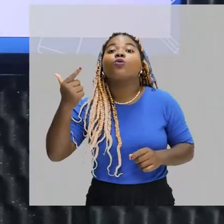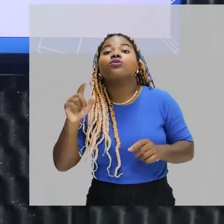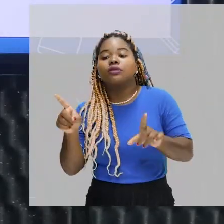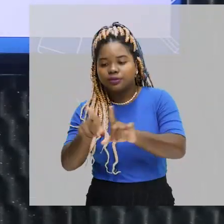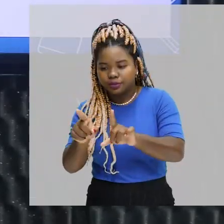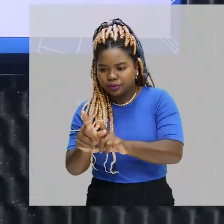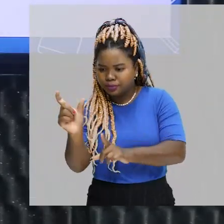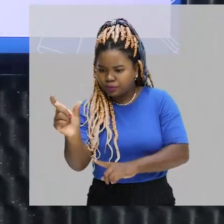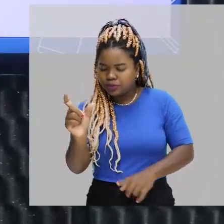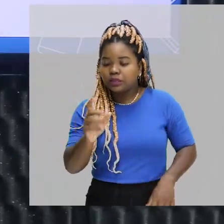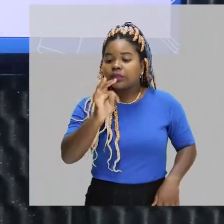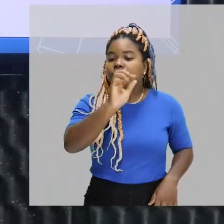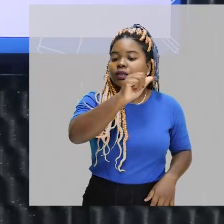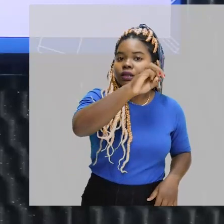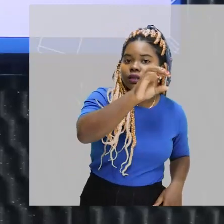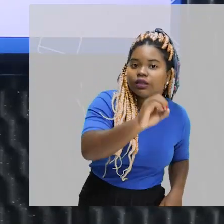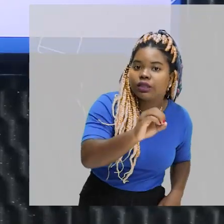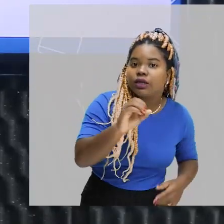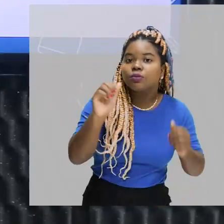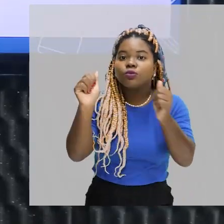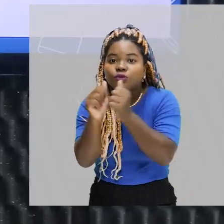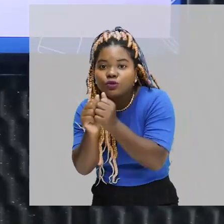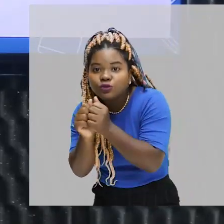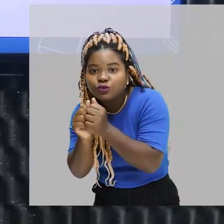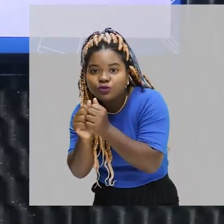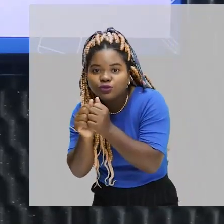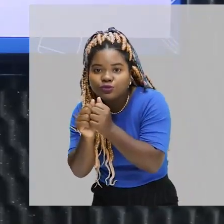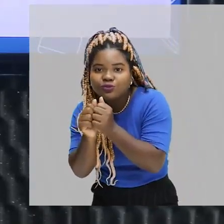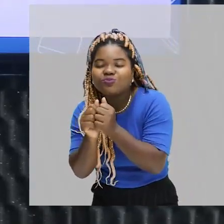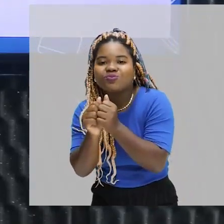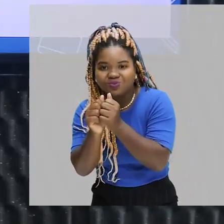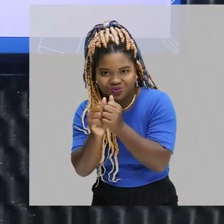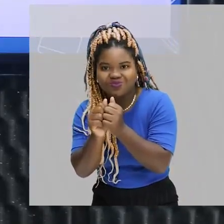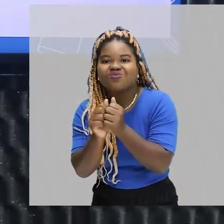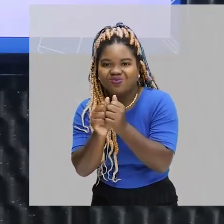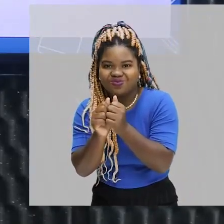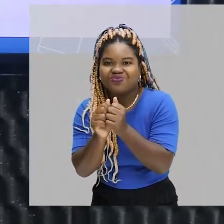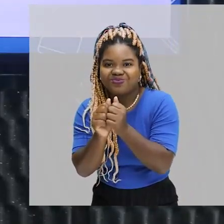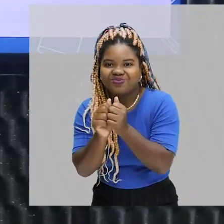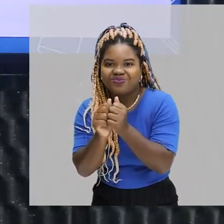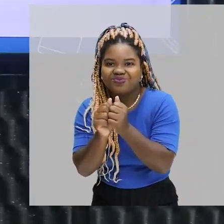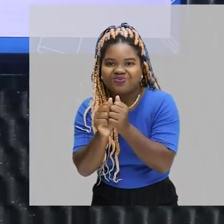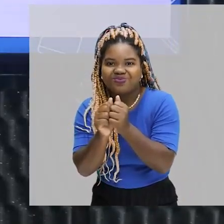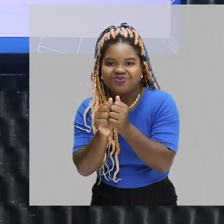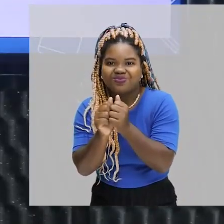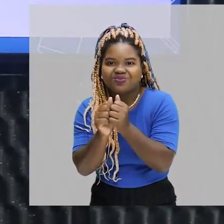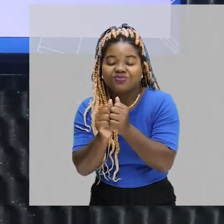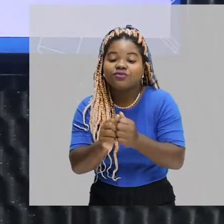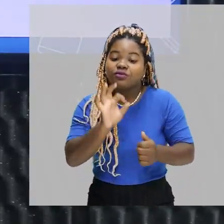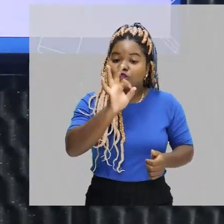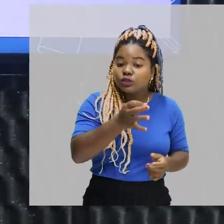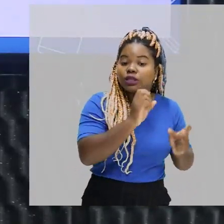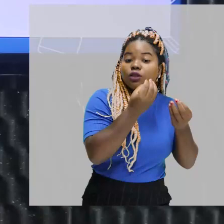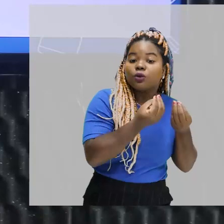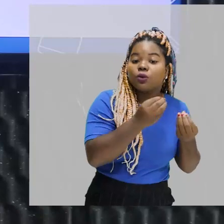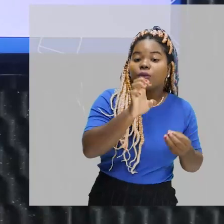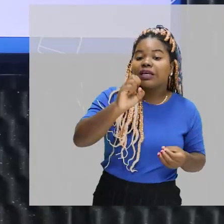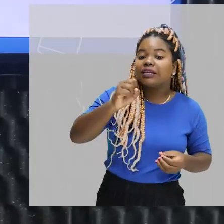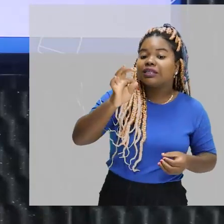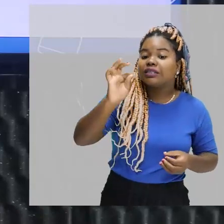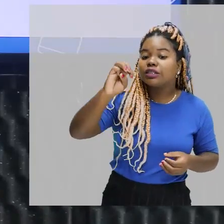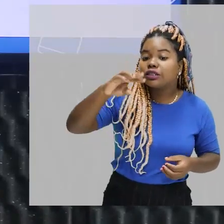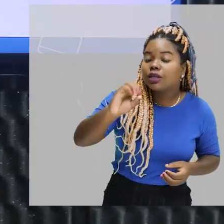junto. O tamo é uma abreviação do estamos. No caso, seria estamos juntos e somos